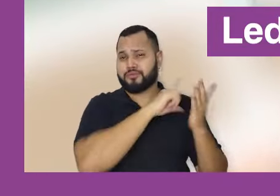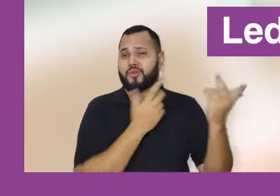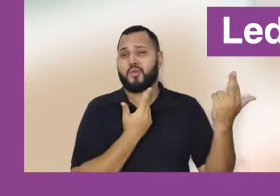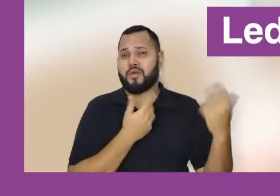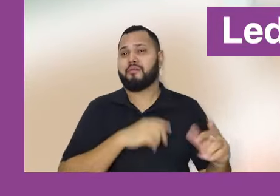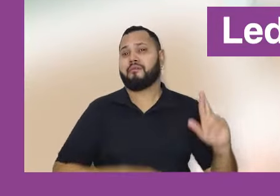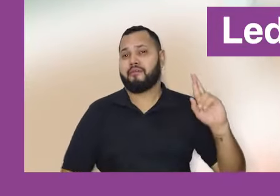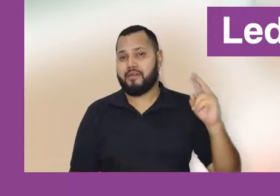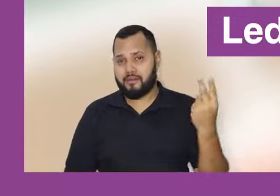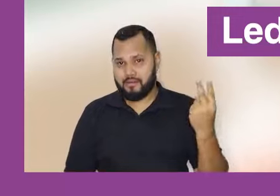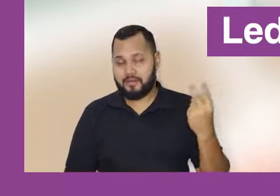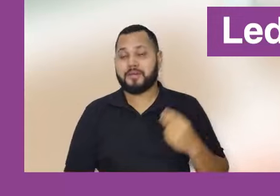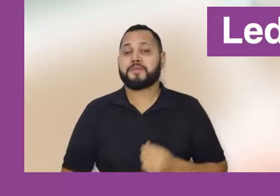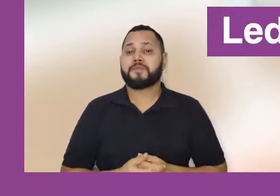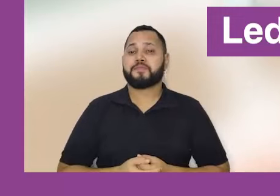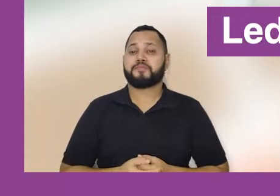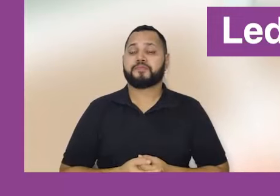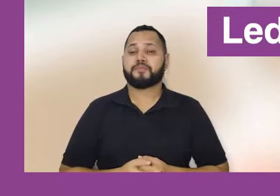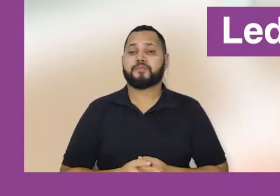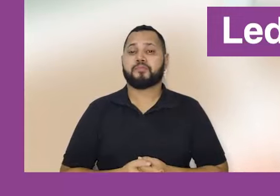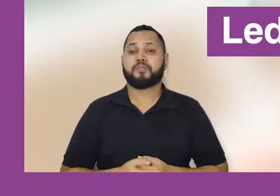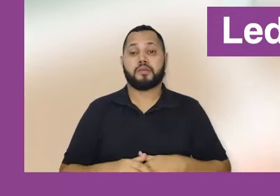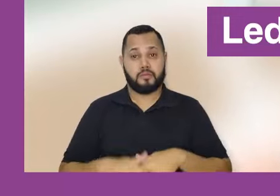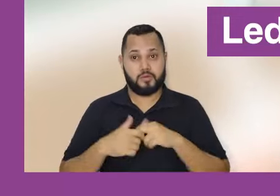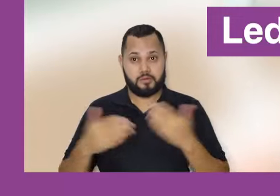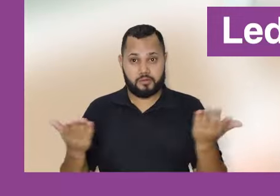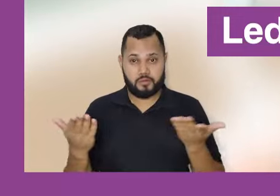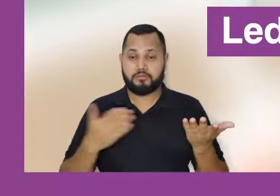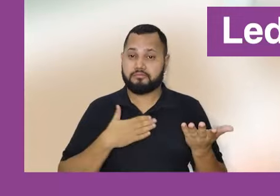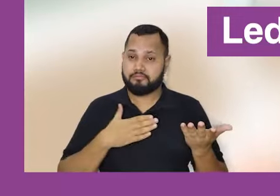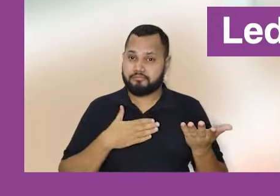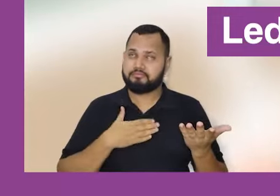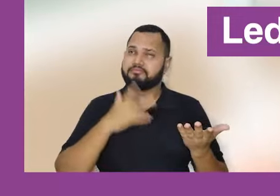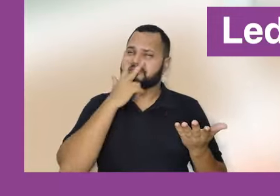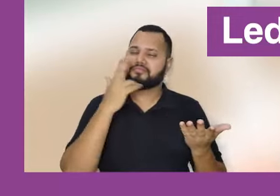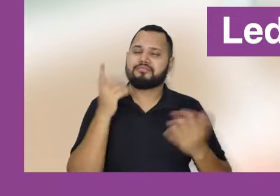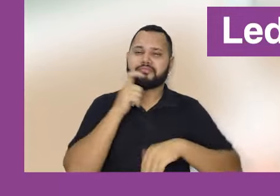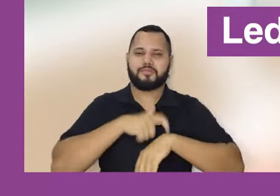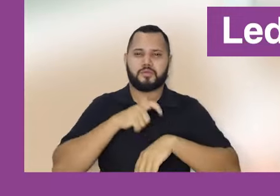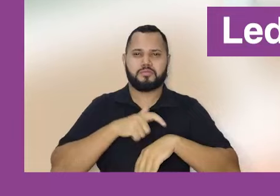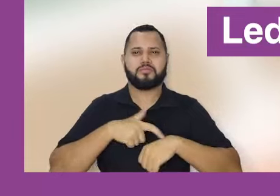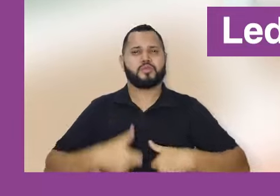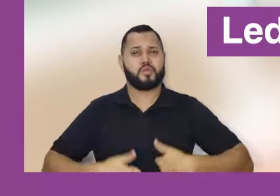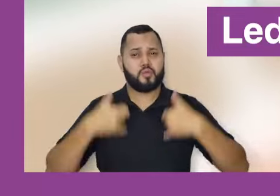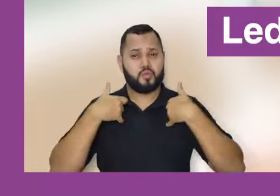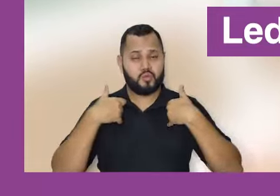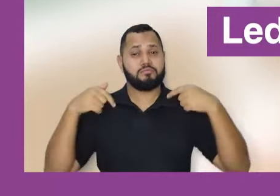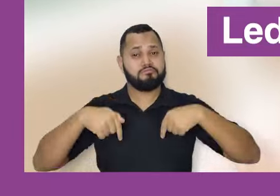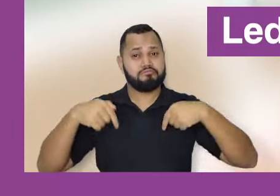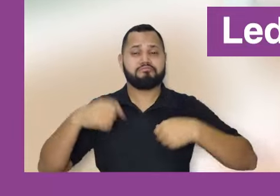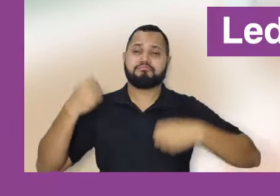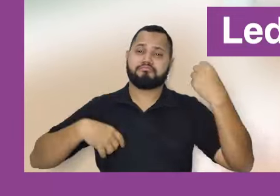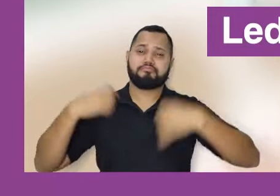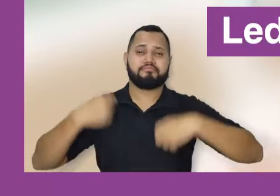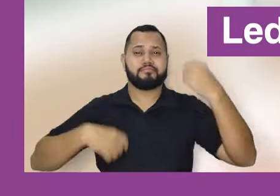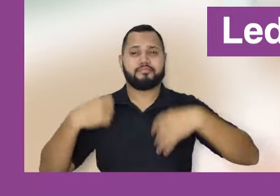também é o RH e isso para mim hoje é um momento de honra poder estar nesse